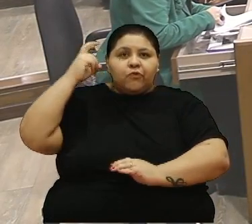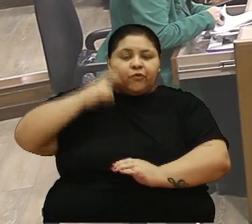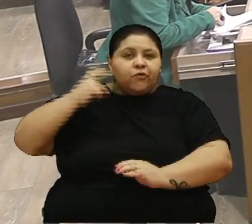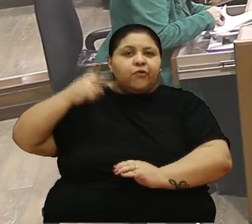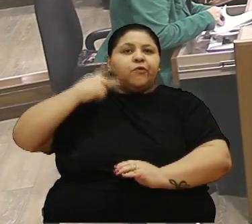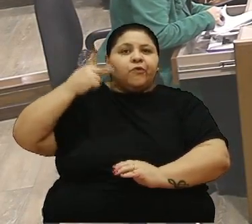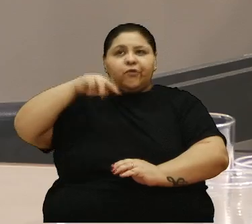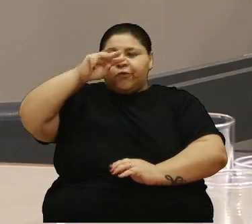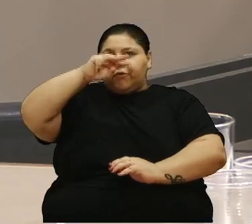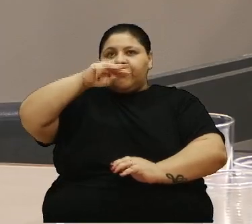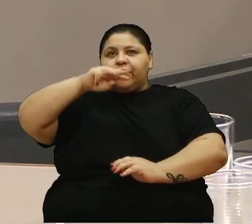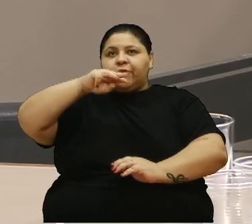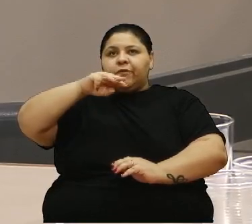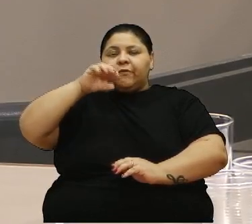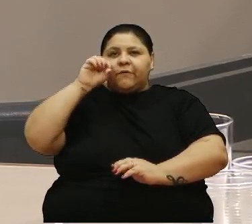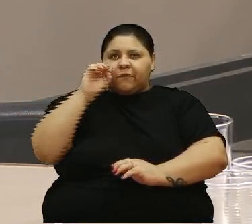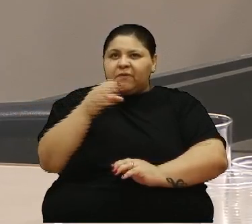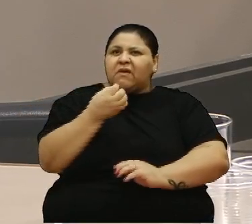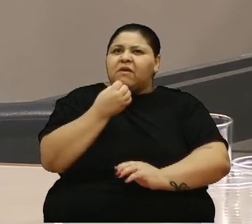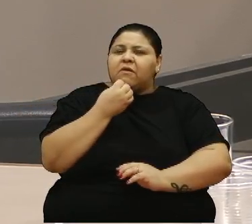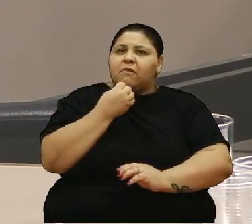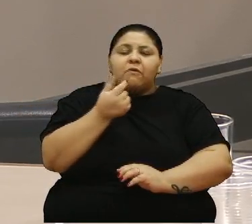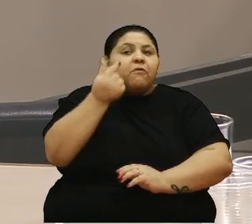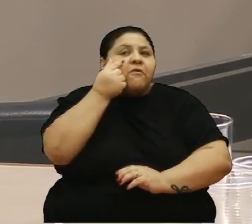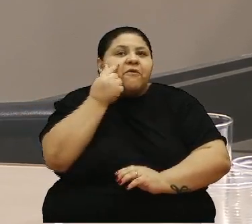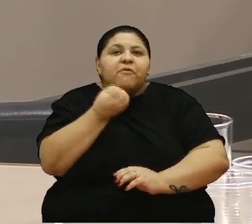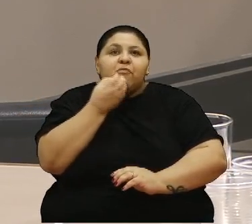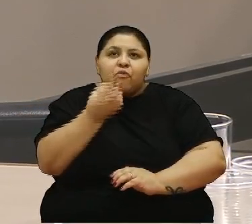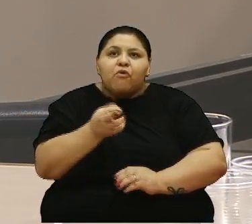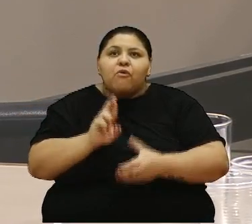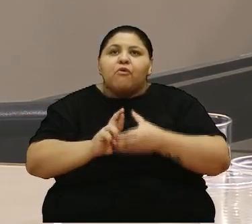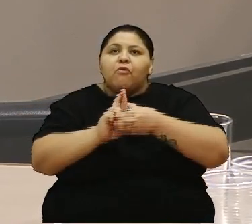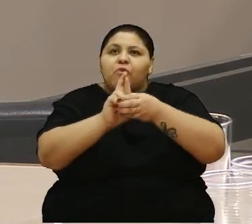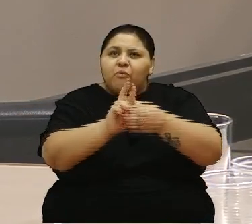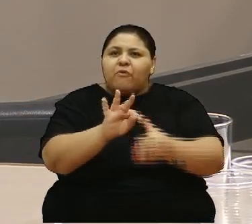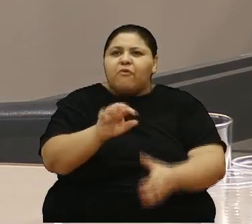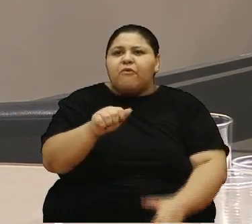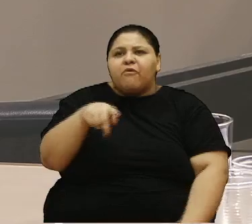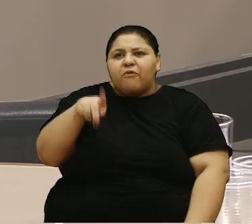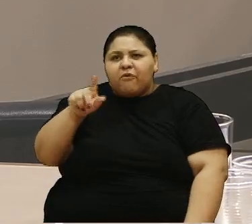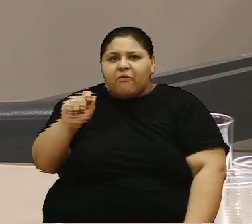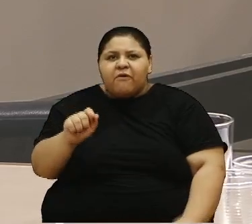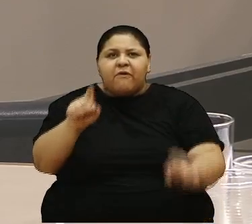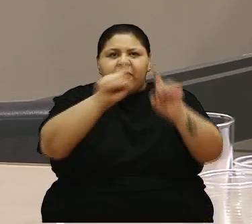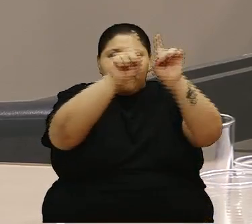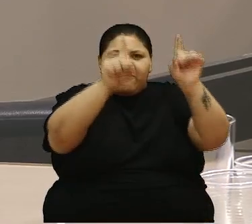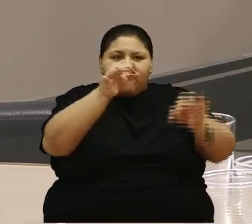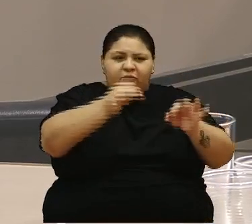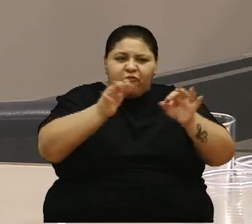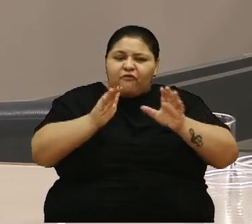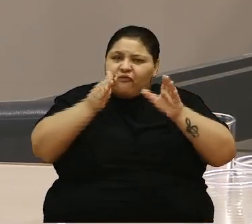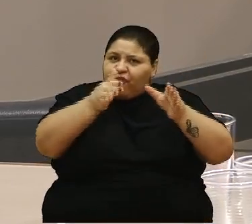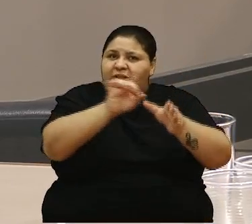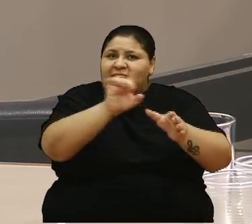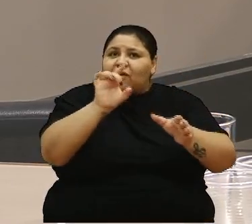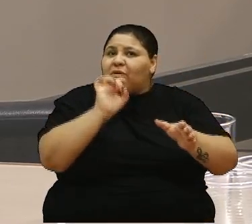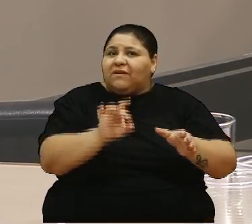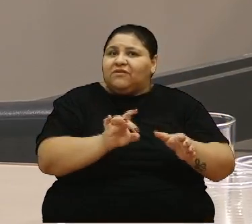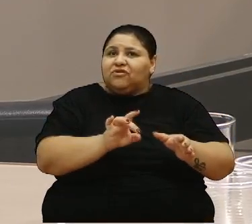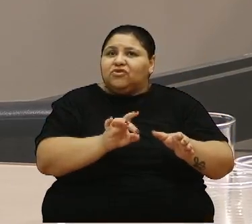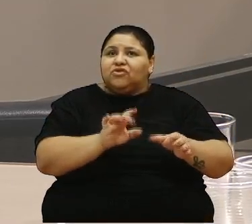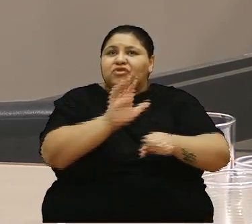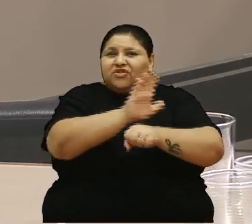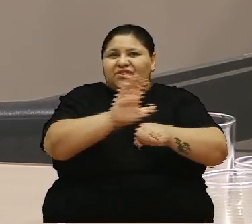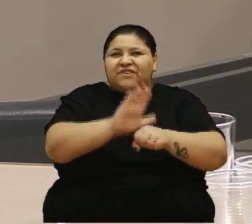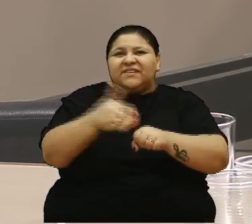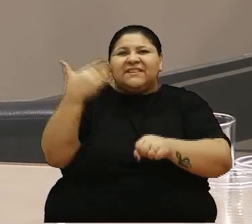Frisso, e seria muito importante o procurador TACA, a PGM, o pessoal ali do jurídico focar nisso também, né? Não é só a questão do Manha Bolsa, que a gente